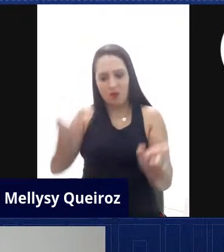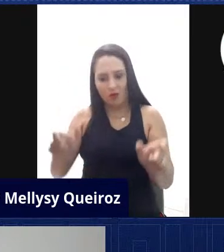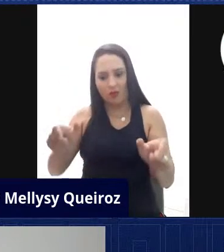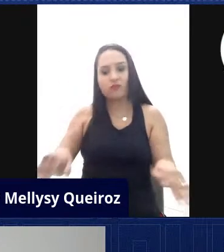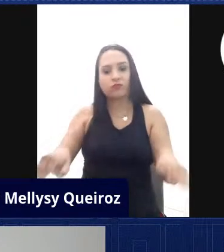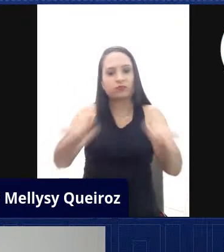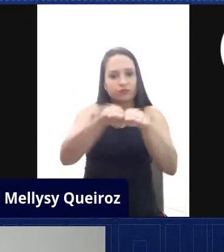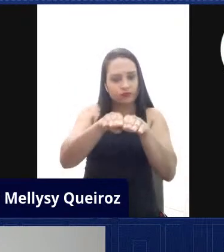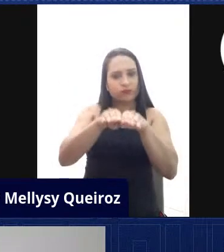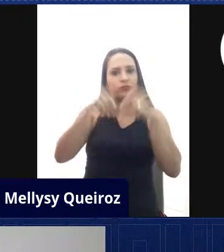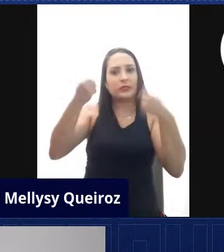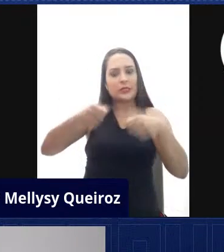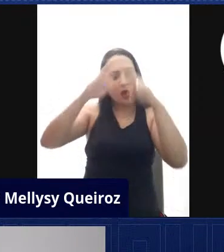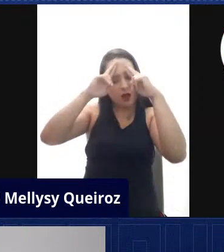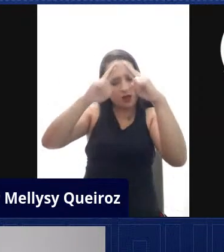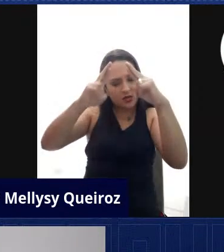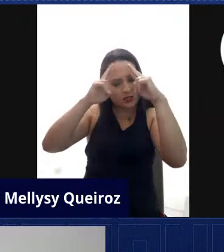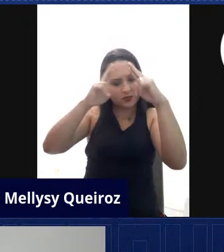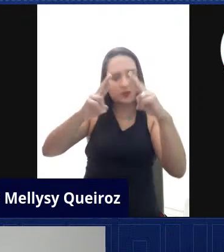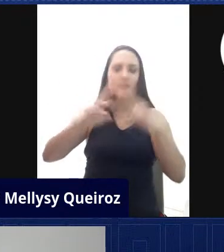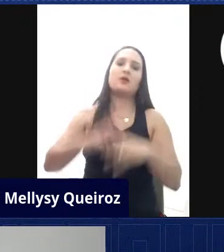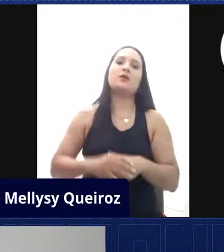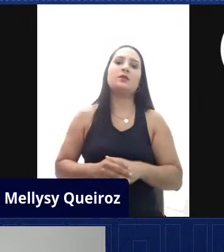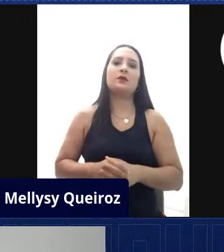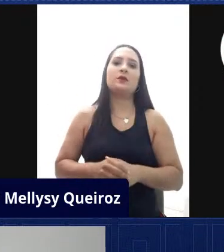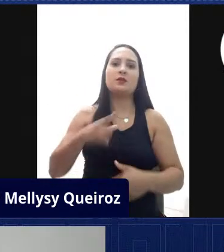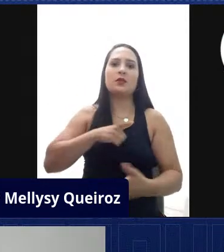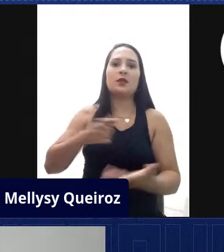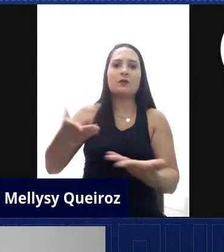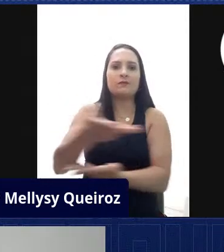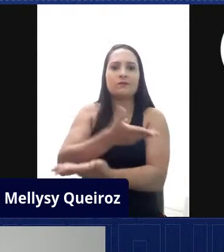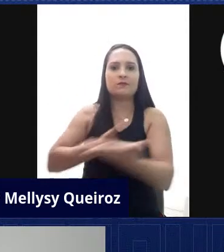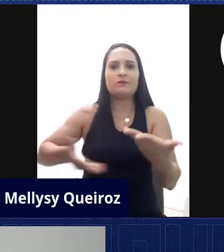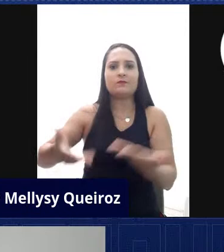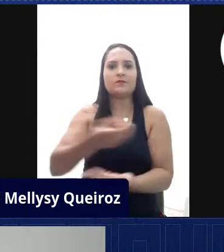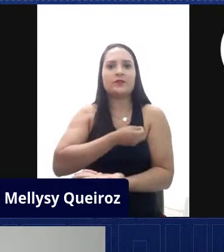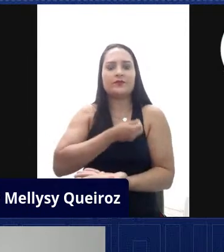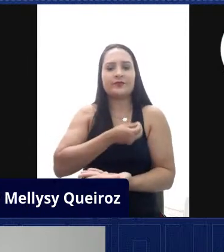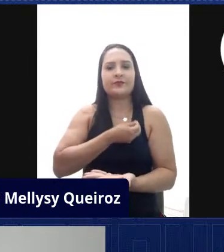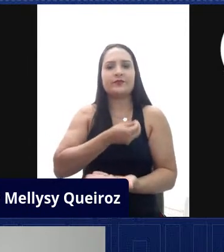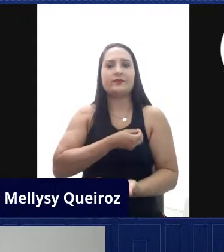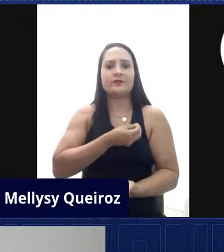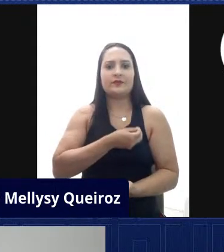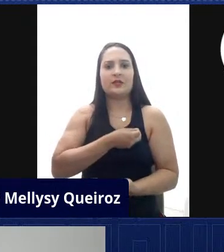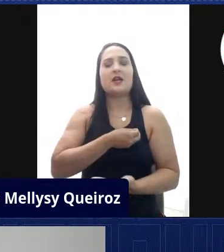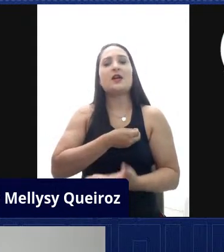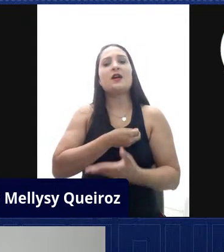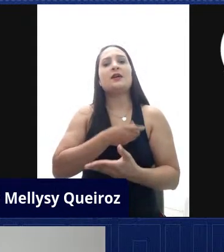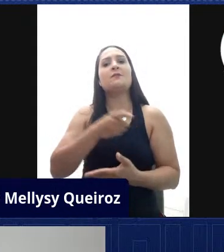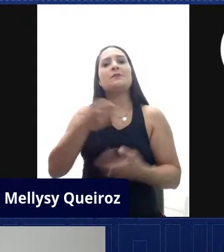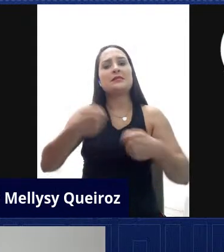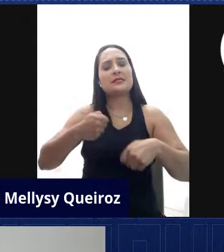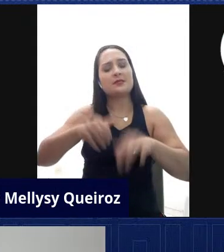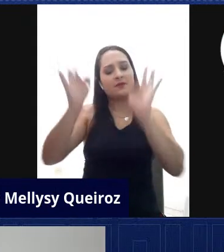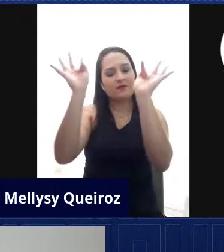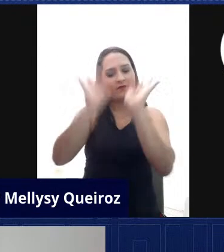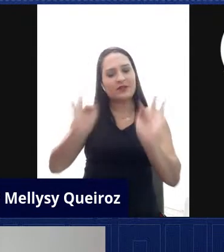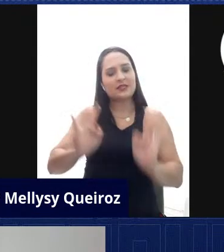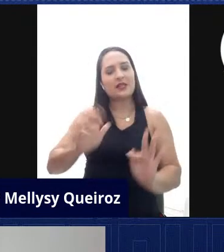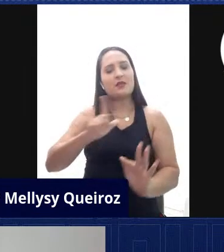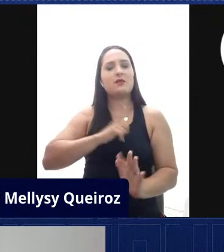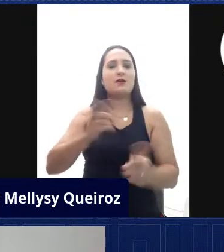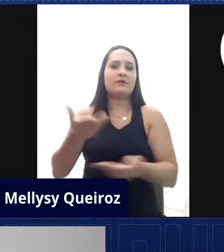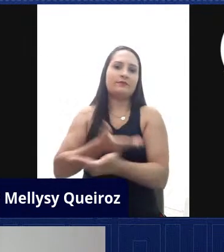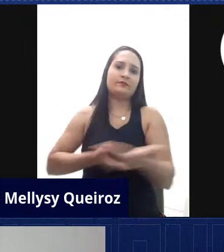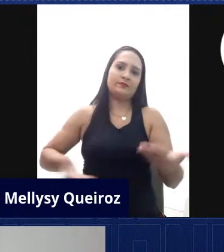nosso espaço seja um espaço de vida, de convivência e também de felicidade. Nesse sentido, Lidiane,